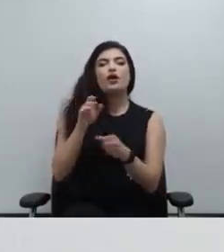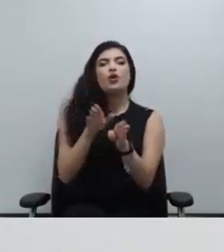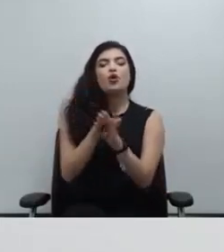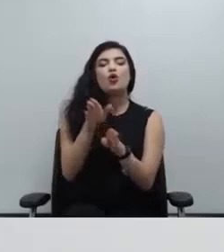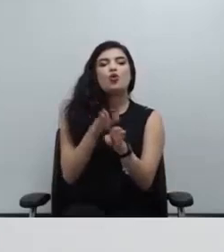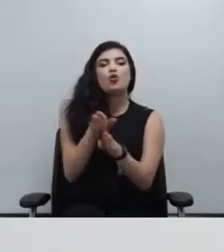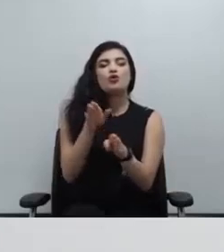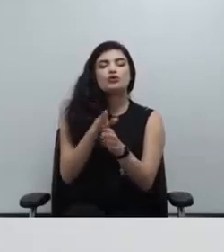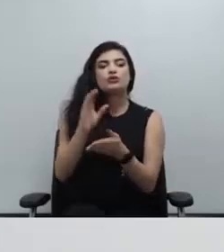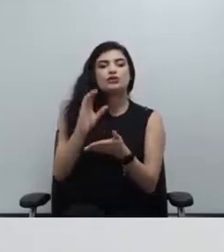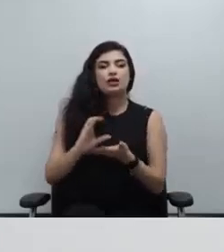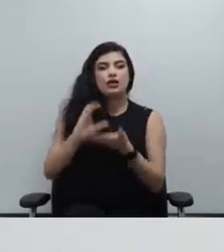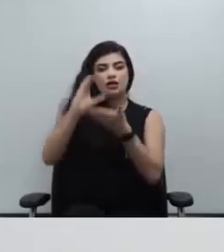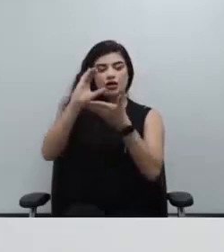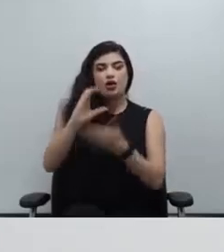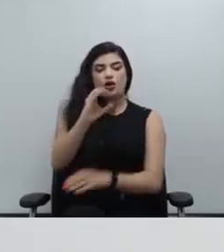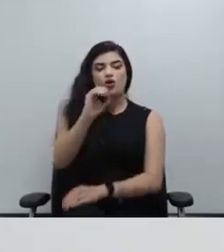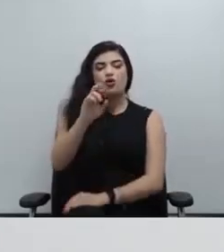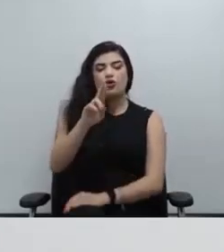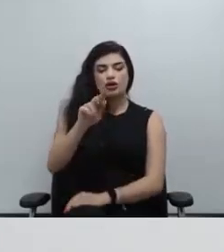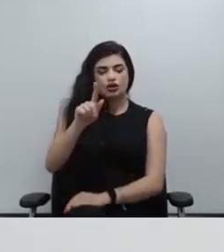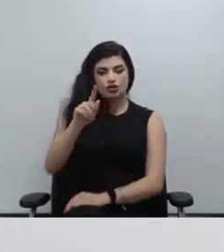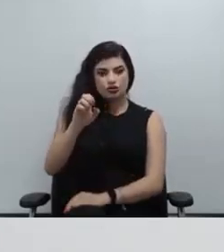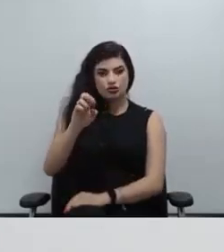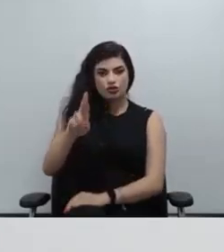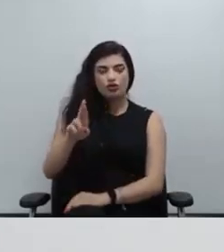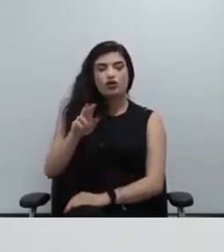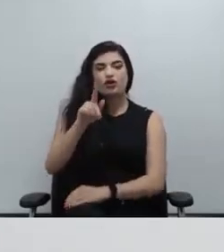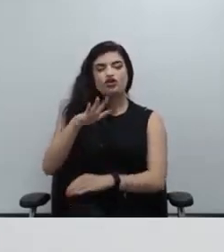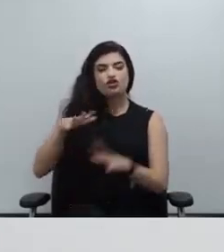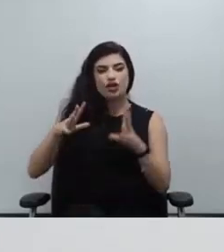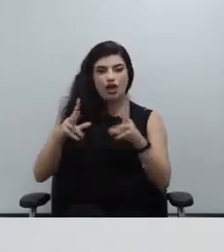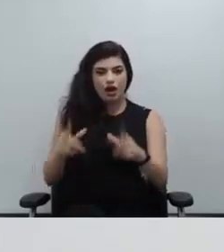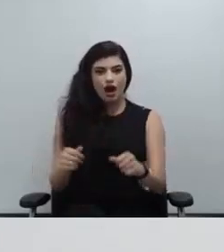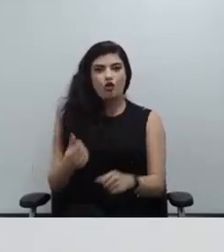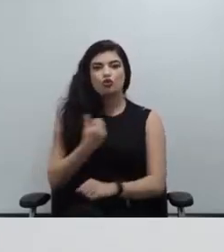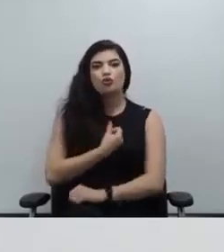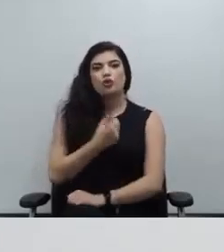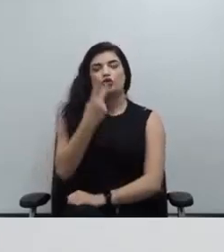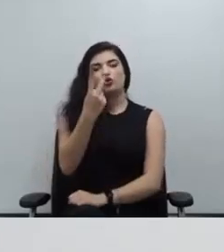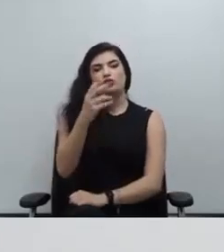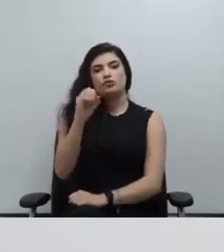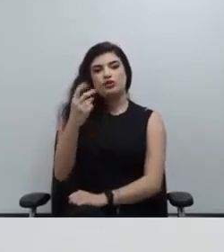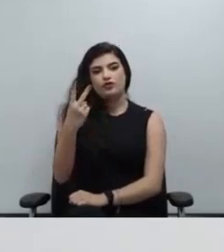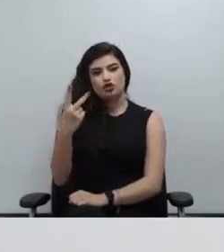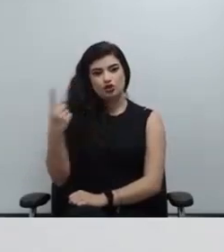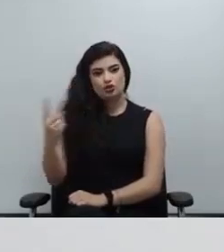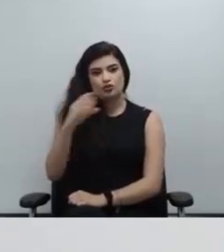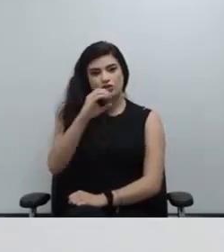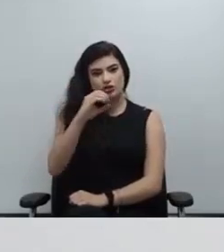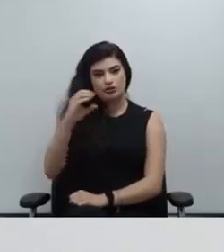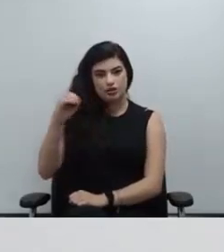conselheiro corregedor geral Davi Eduardo Depine Filho, número